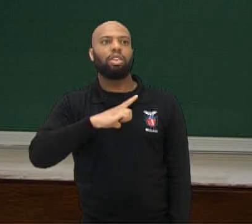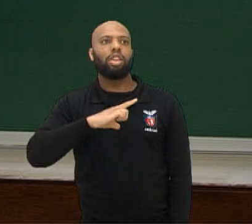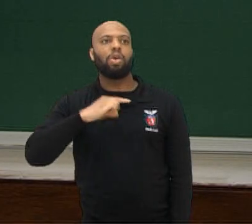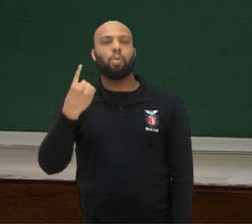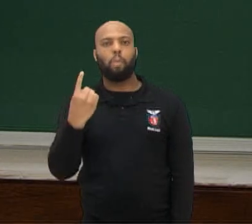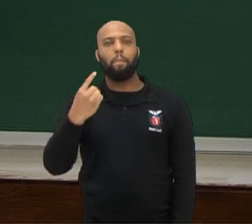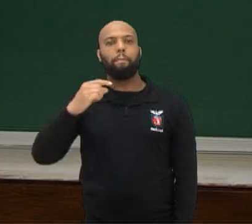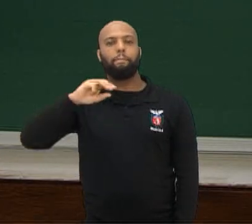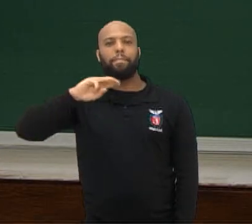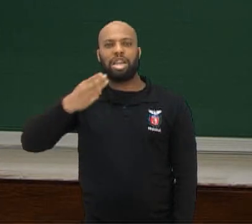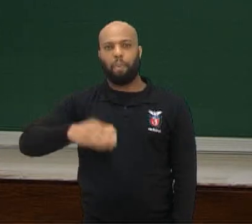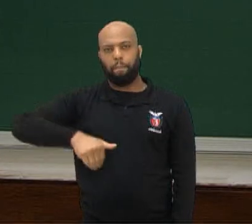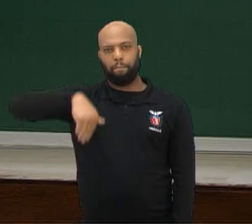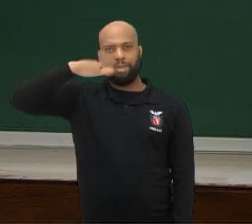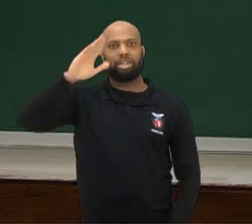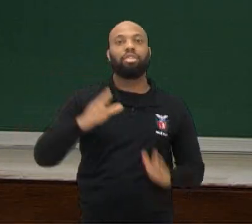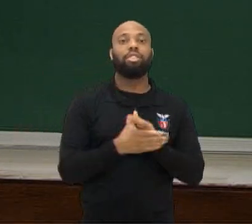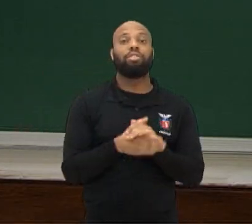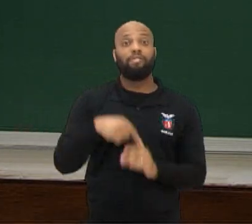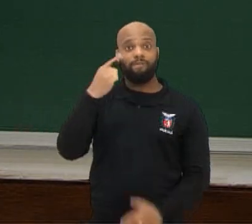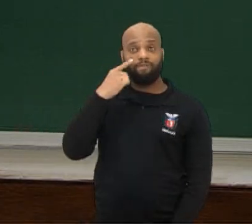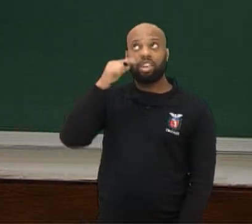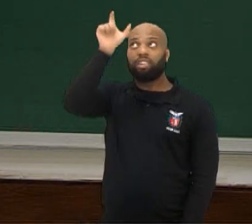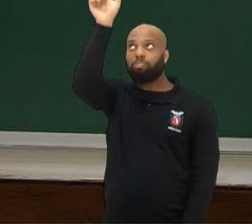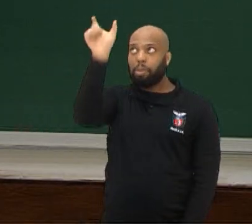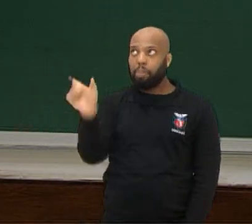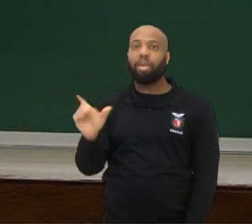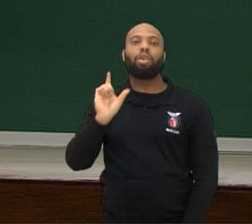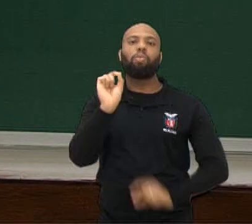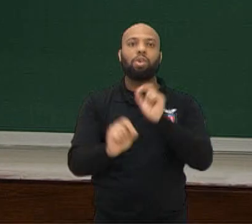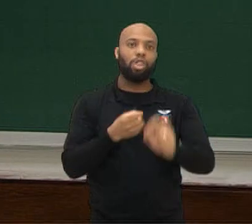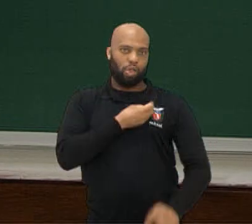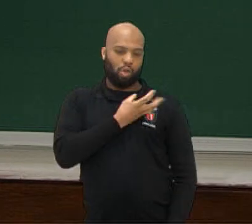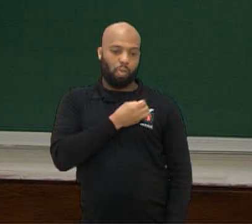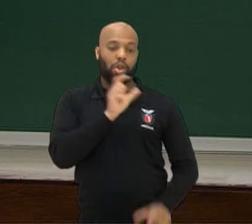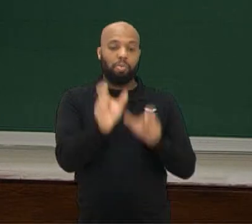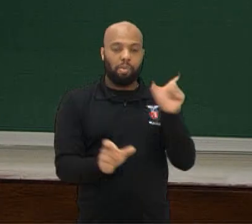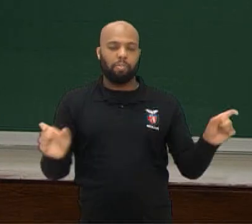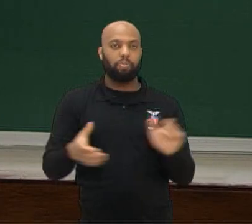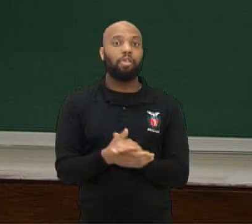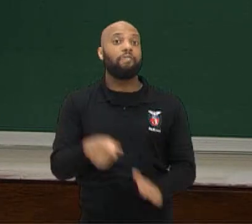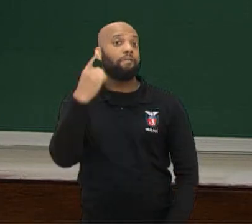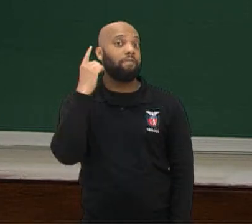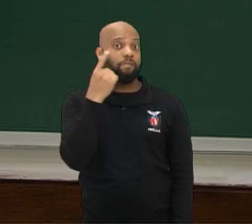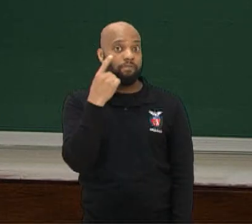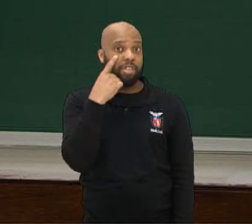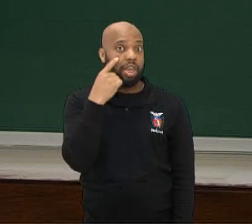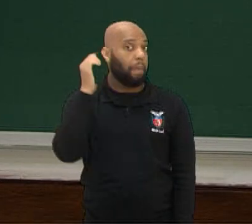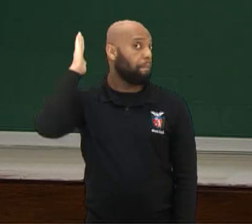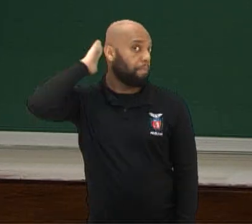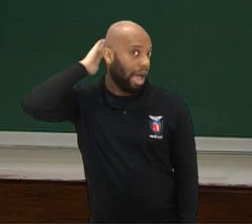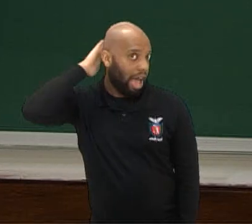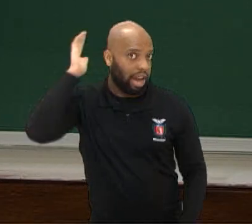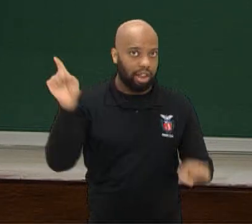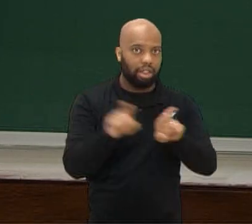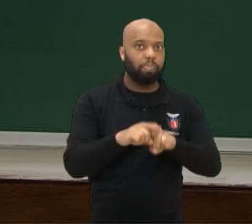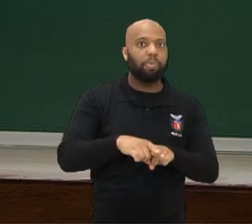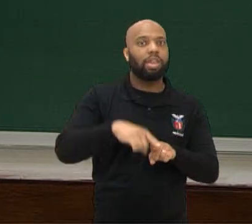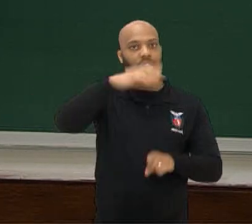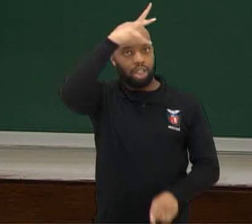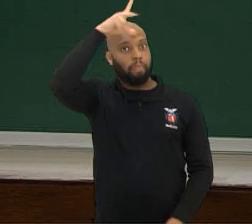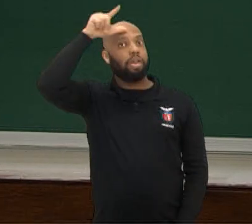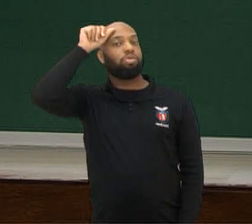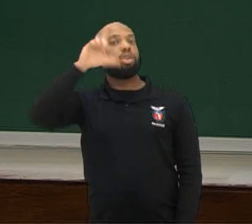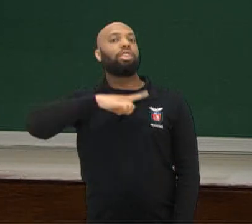de população eu tenho em cada um deles? O que que a gente observa aqui? Que o Pará e o Amazonas são os que têm a maior concentração